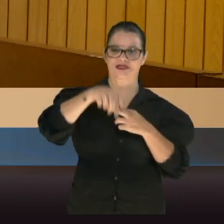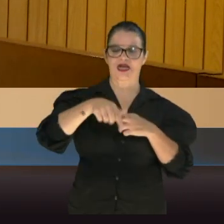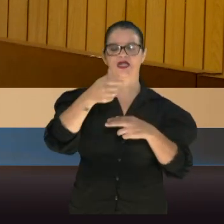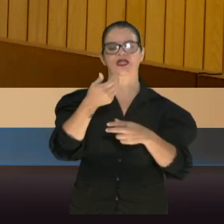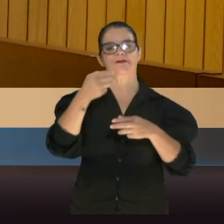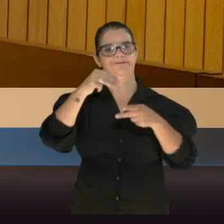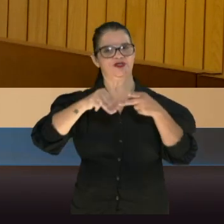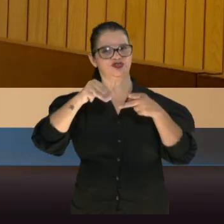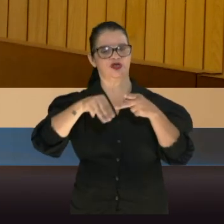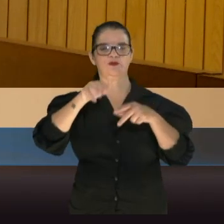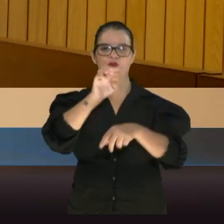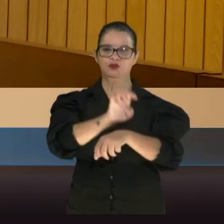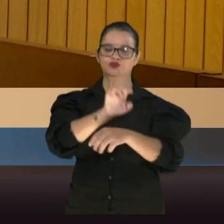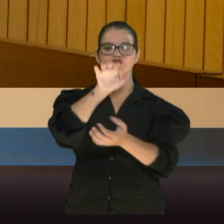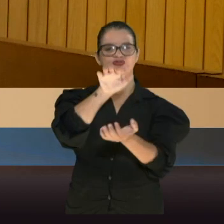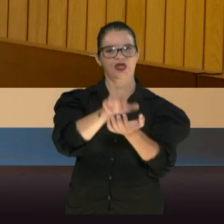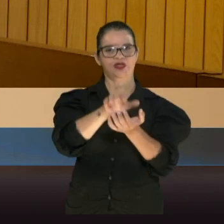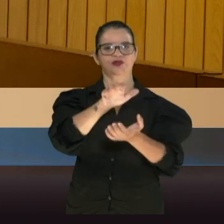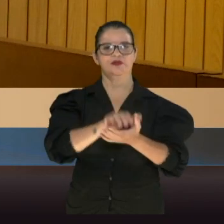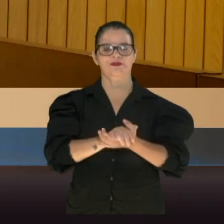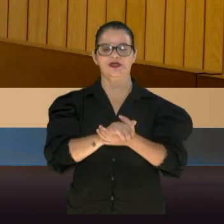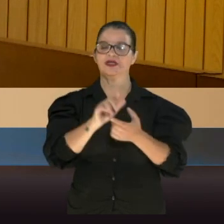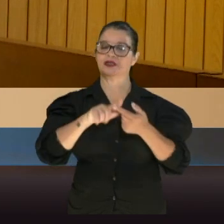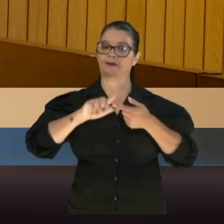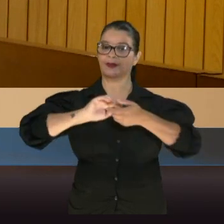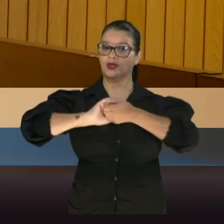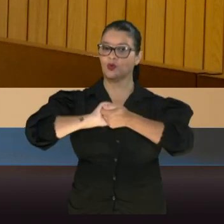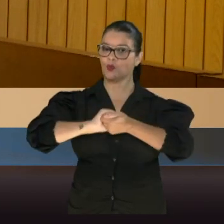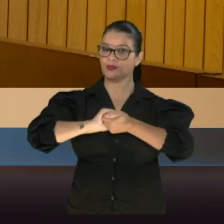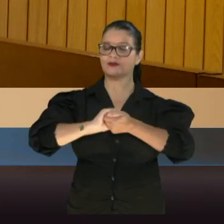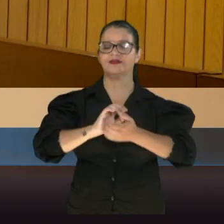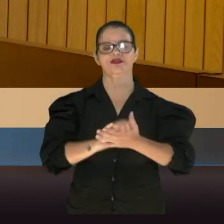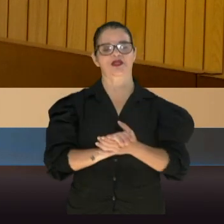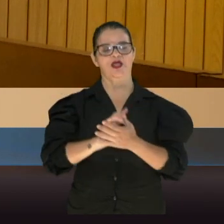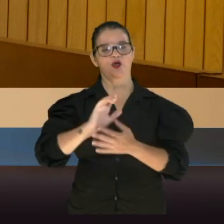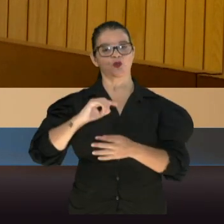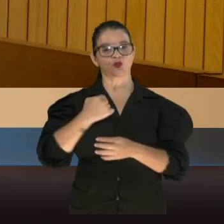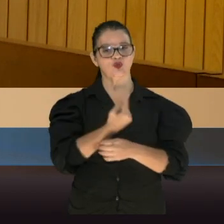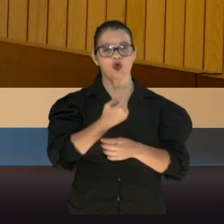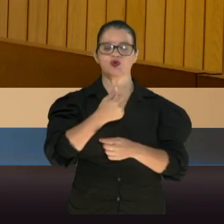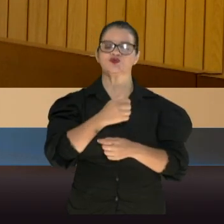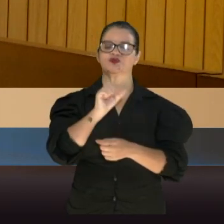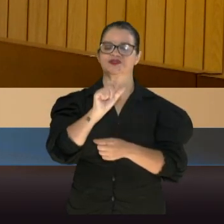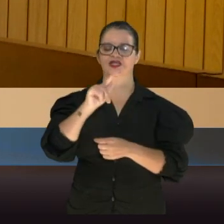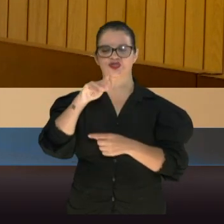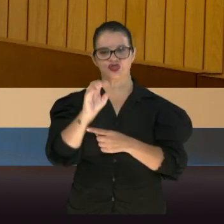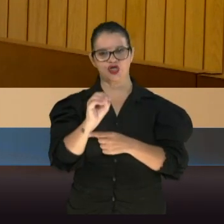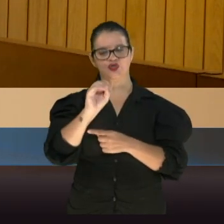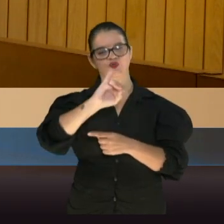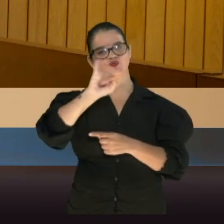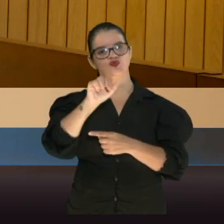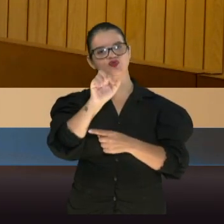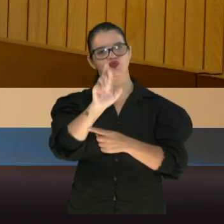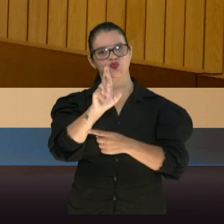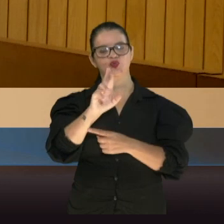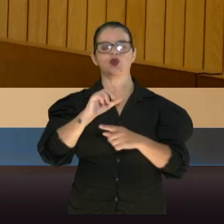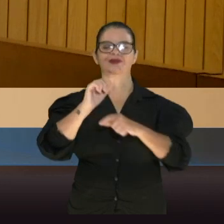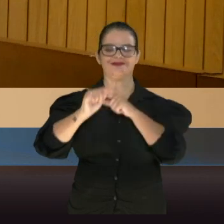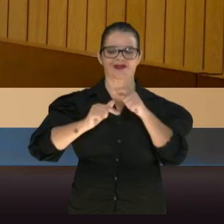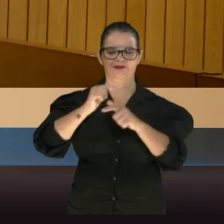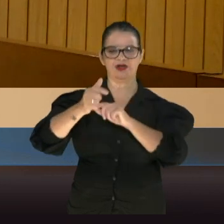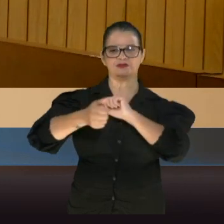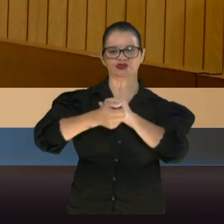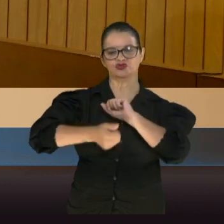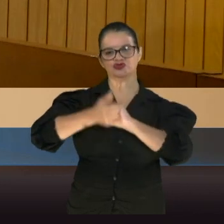do Estado de Pernambuco. E cumprimentar o nosso Sargento Júnior. Trabalhamos juntos ali